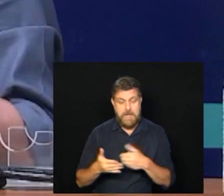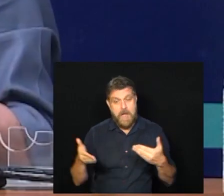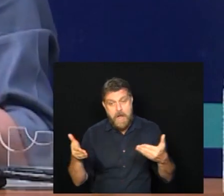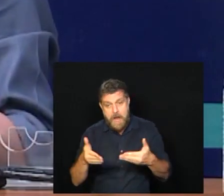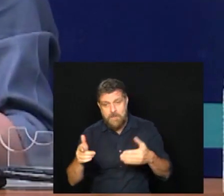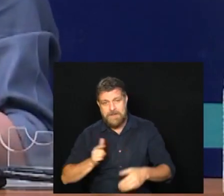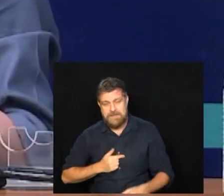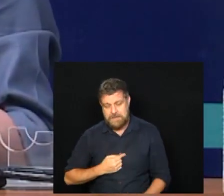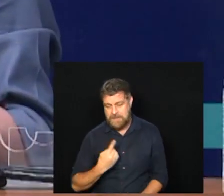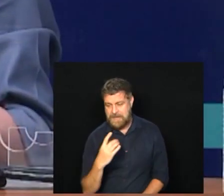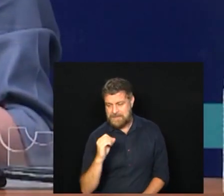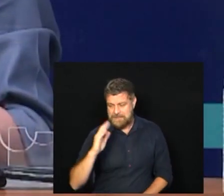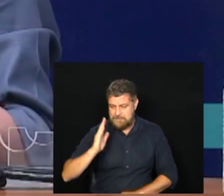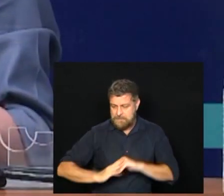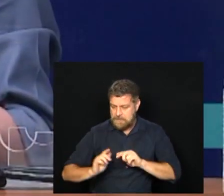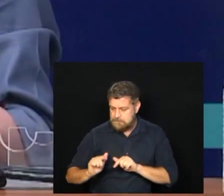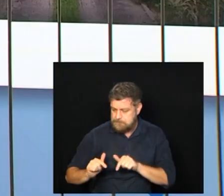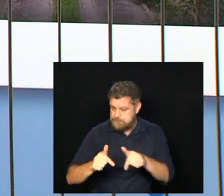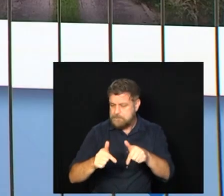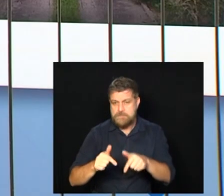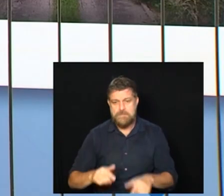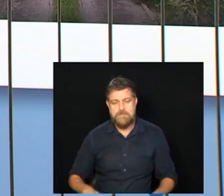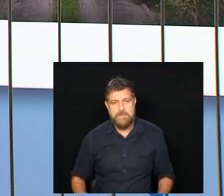a 10ª ação.